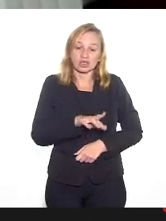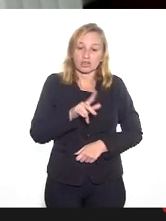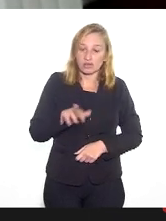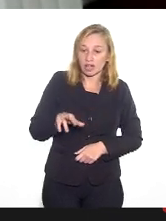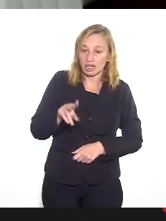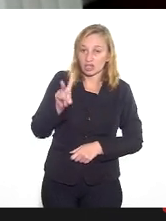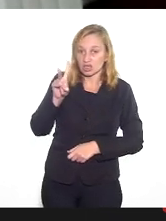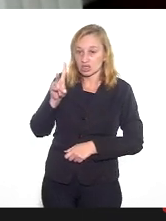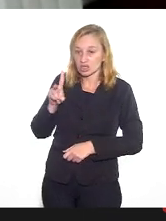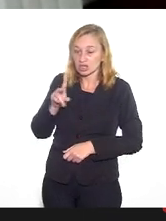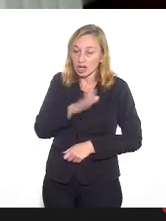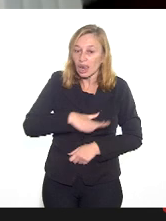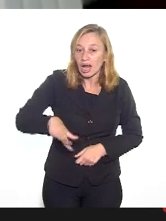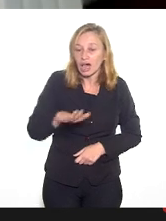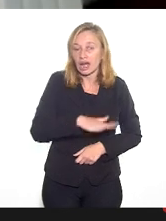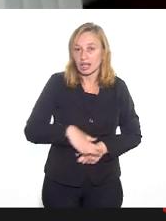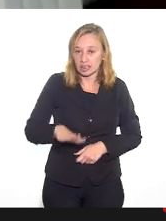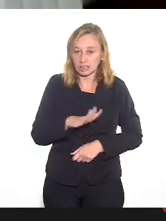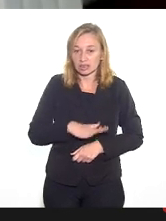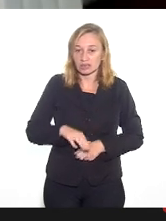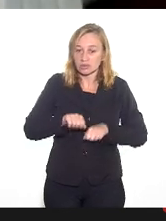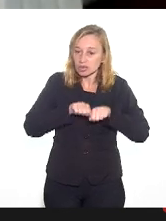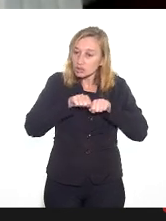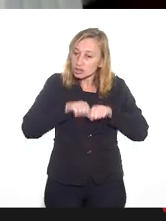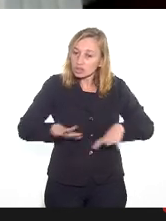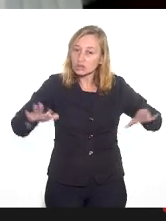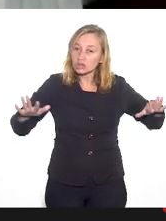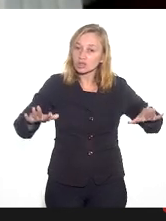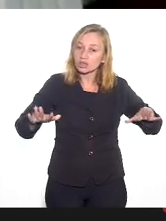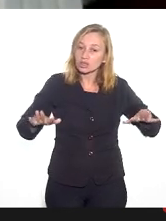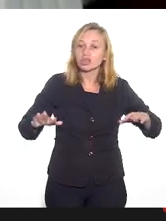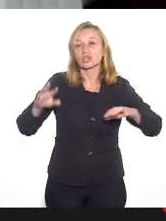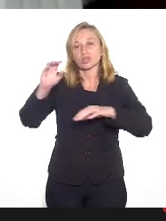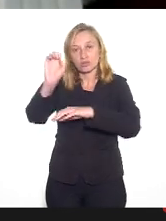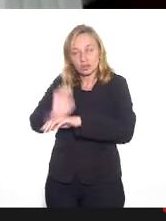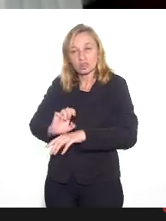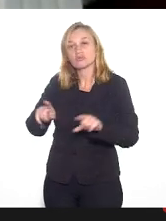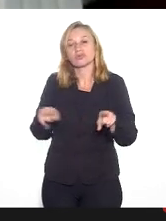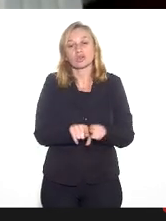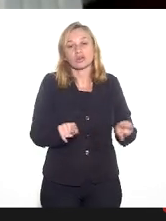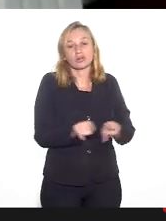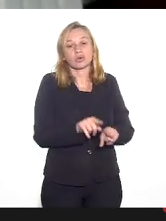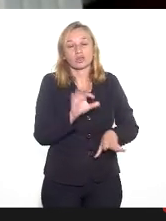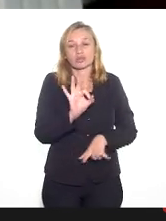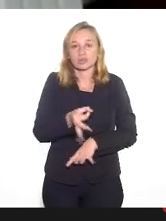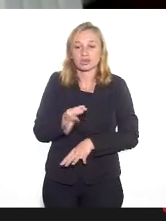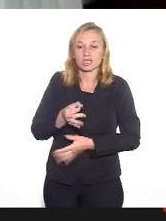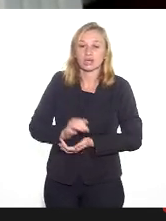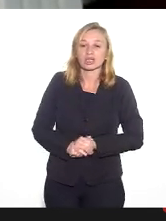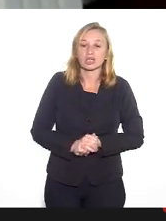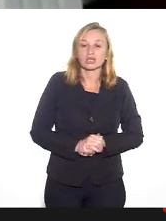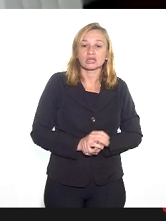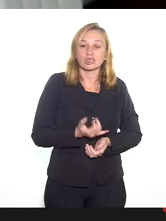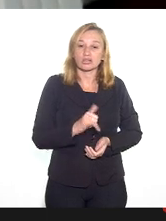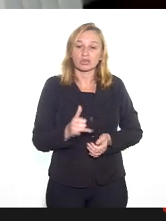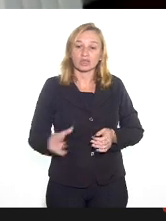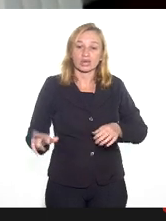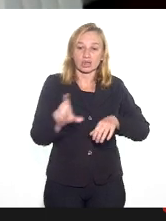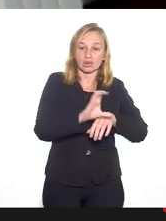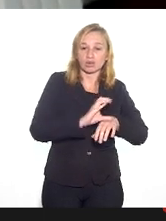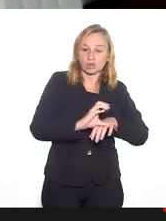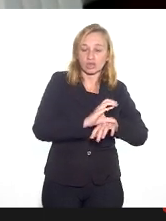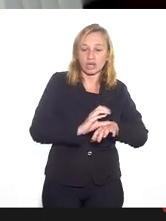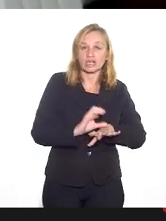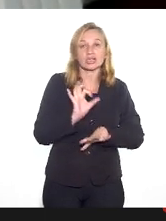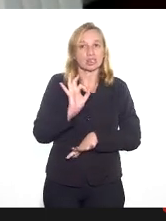Forças Armadas, e isso foi estendido às corporações estaduais. Então, o óbice da inconstitucionalidade, é óbvio